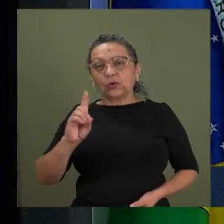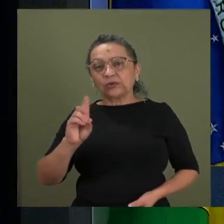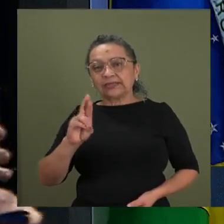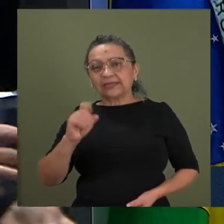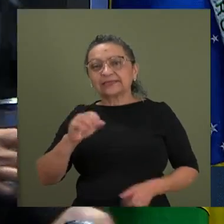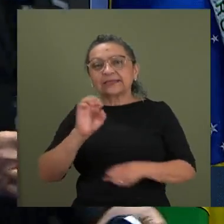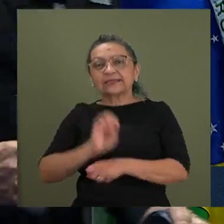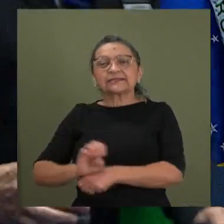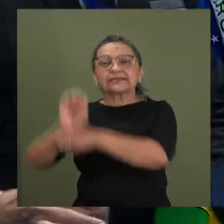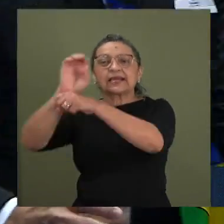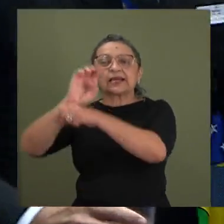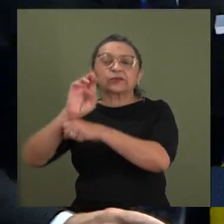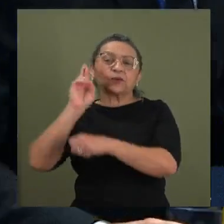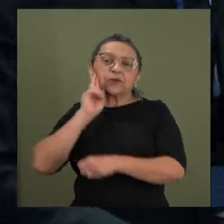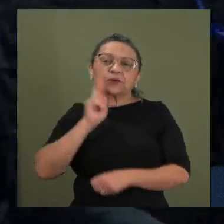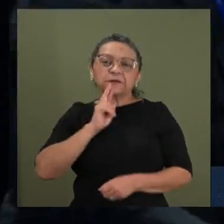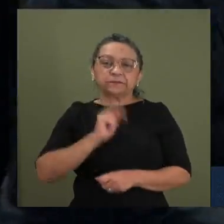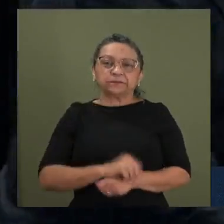Roraima,